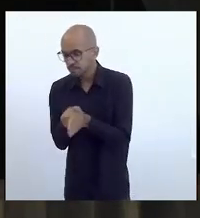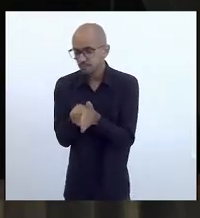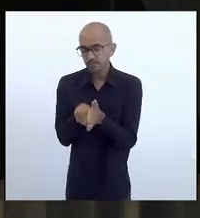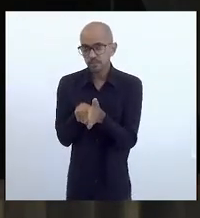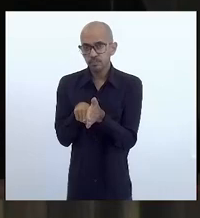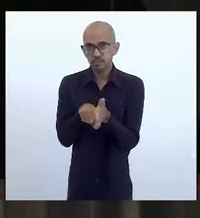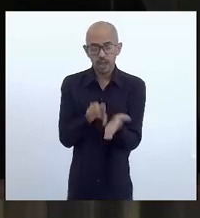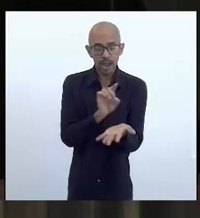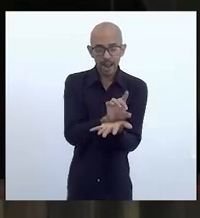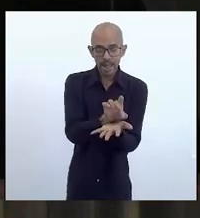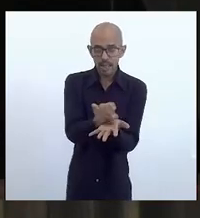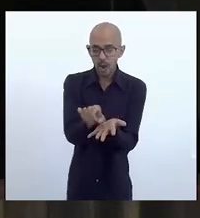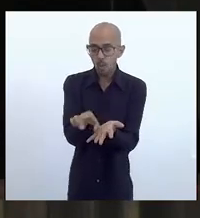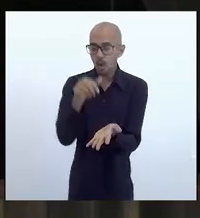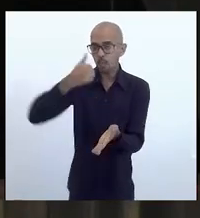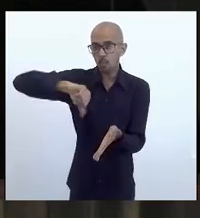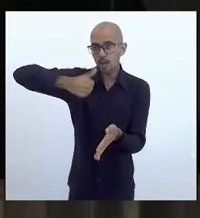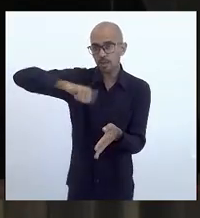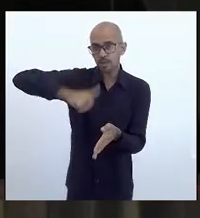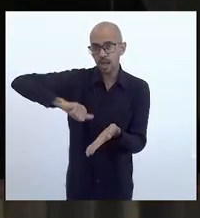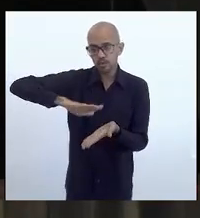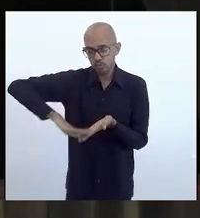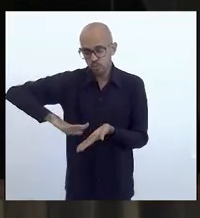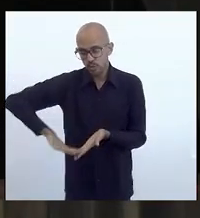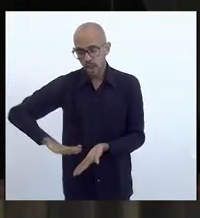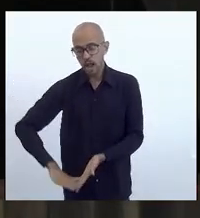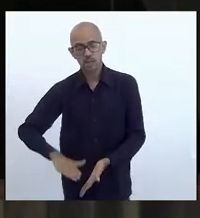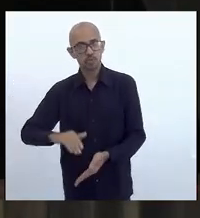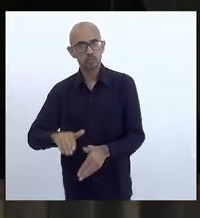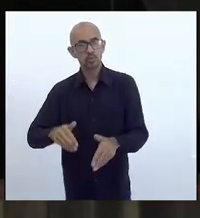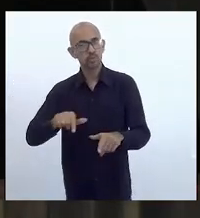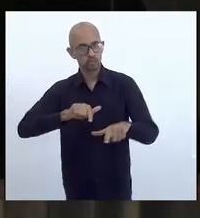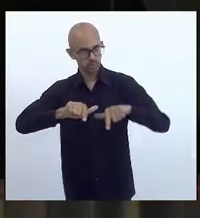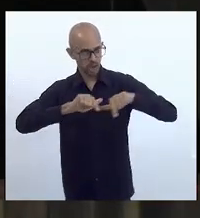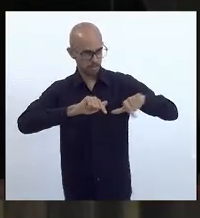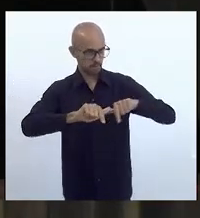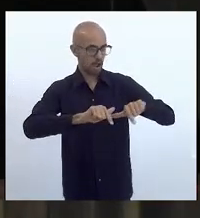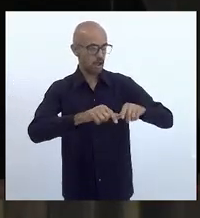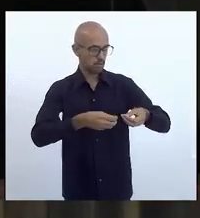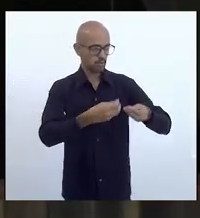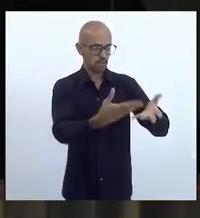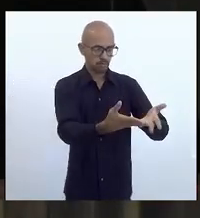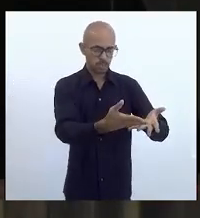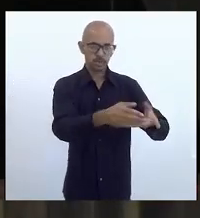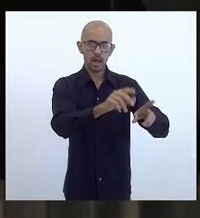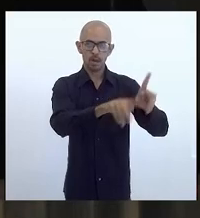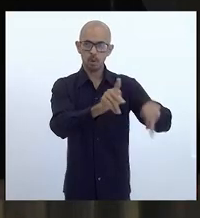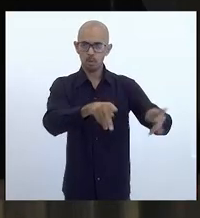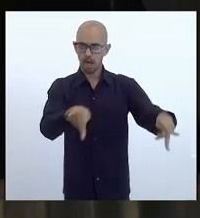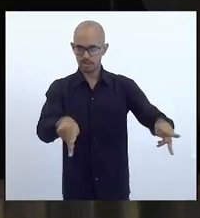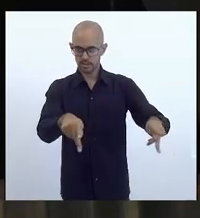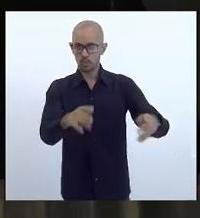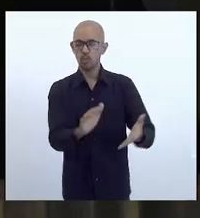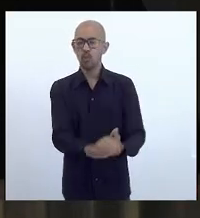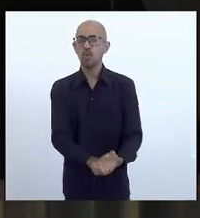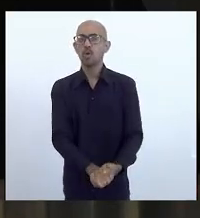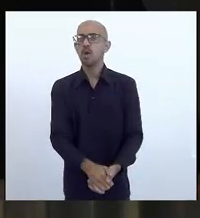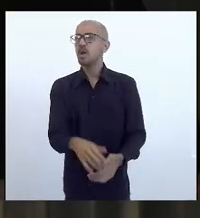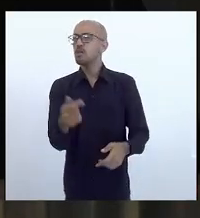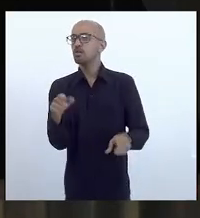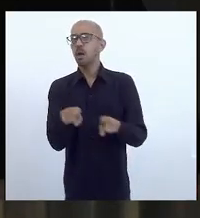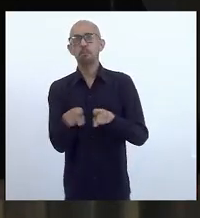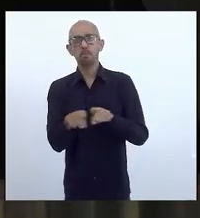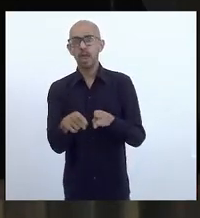a qualidade do gasto e a excelência do serviço prestado. Por outro lado, não há nenhum indicativo